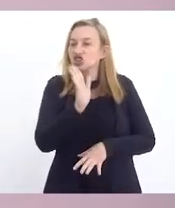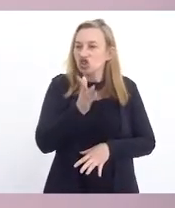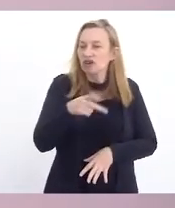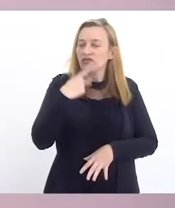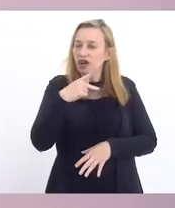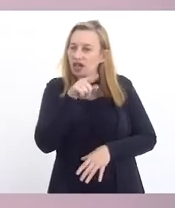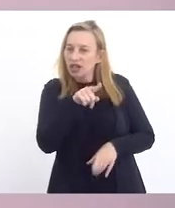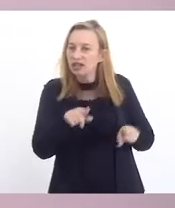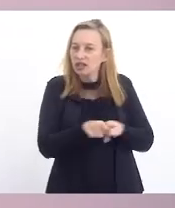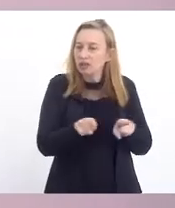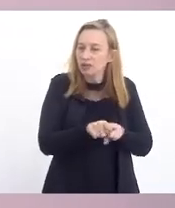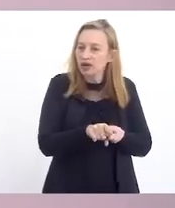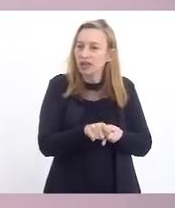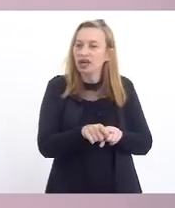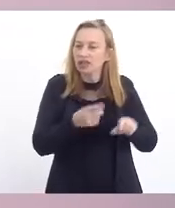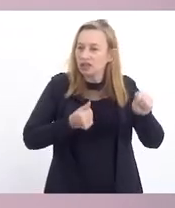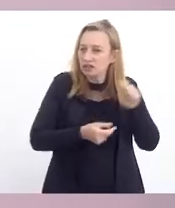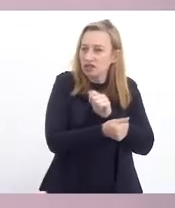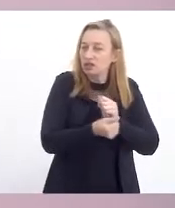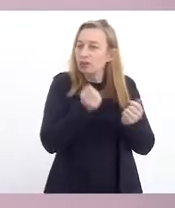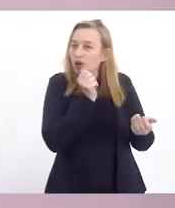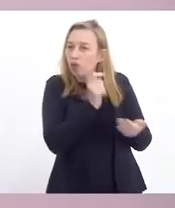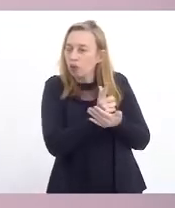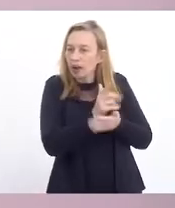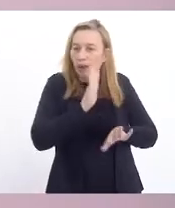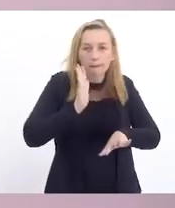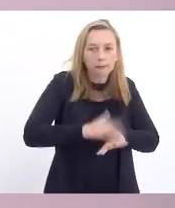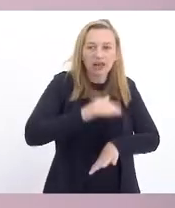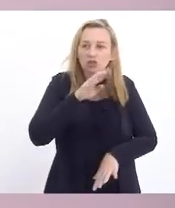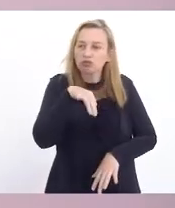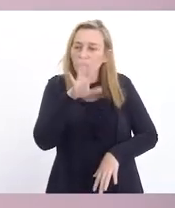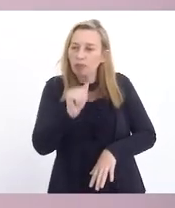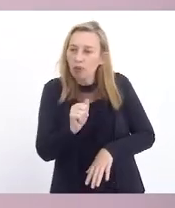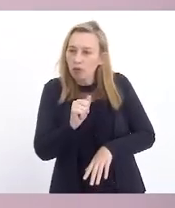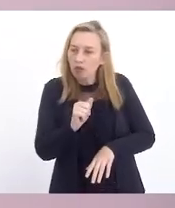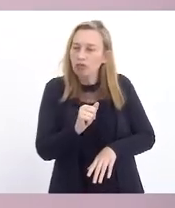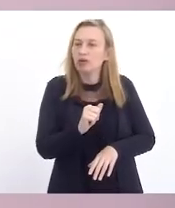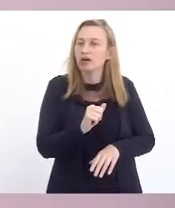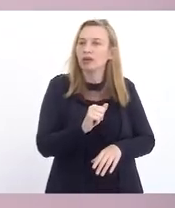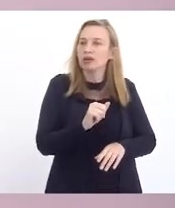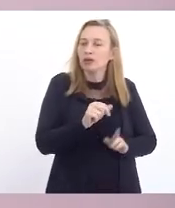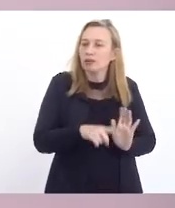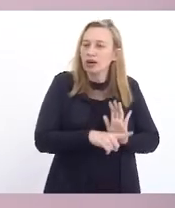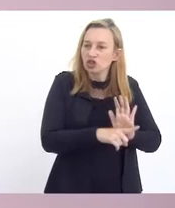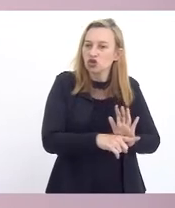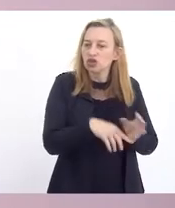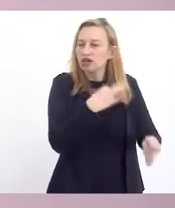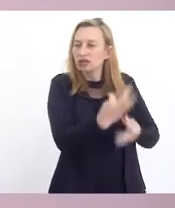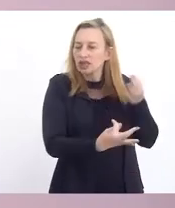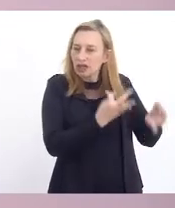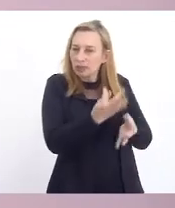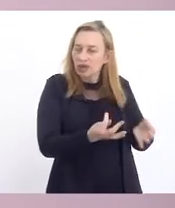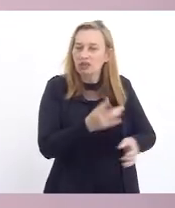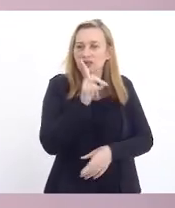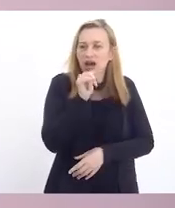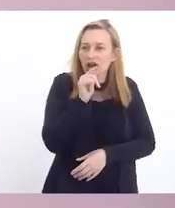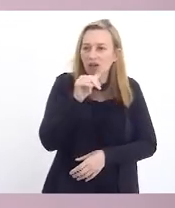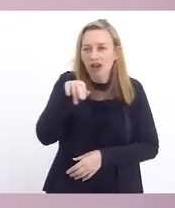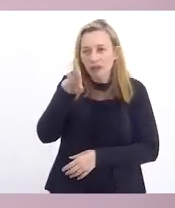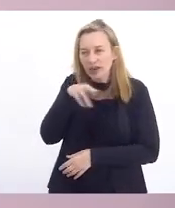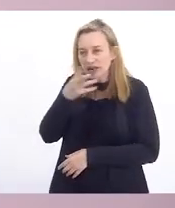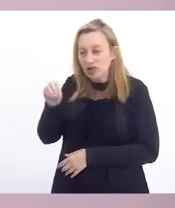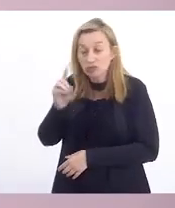essa previsão de investimento para comprar mais uma bomba de abastecimento nessa estação do Lameirão, e a gente ainda não viu isso